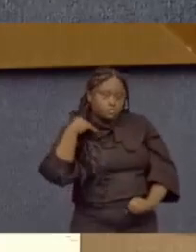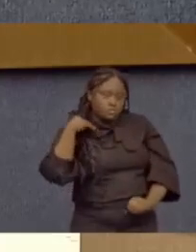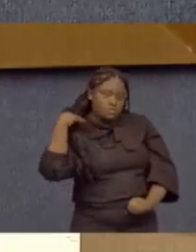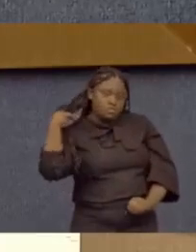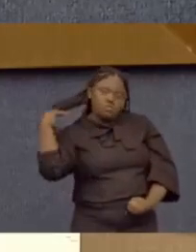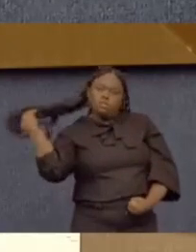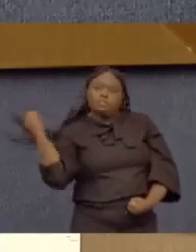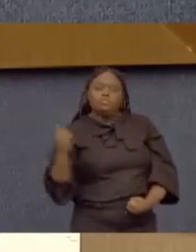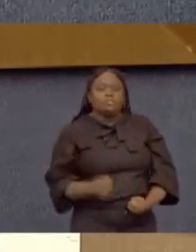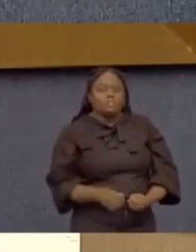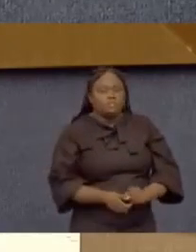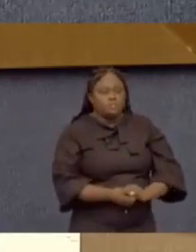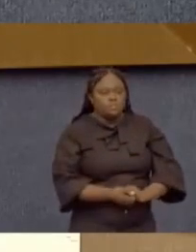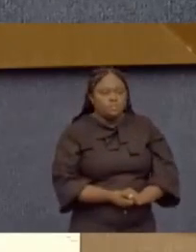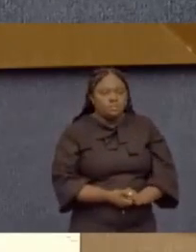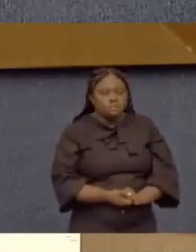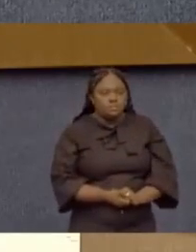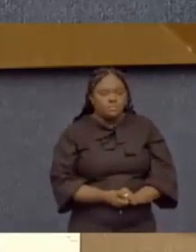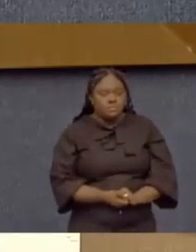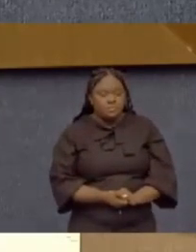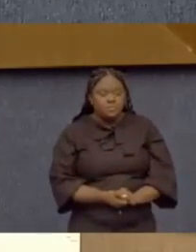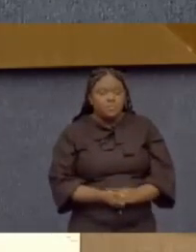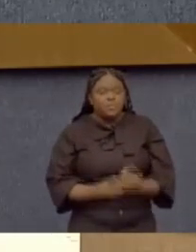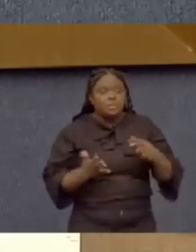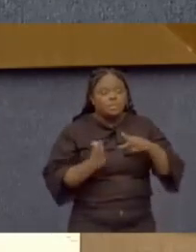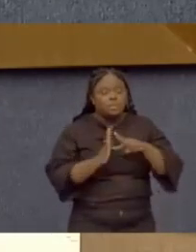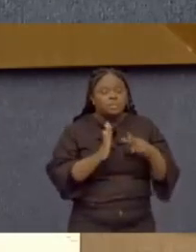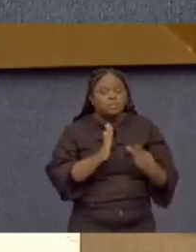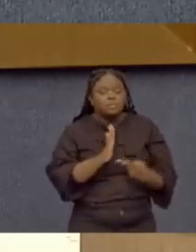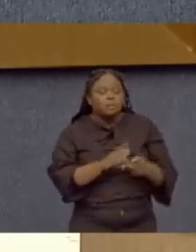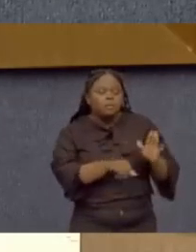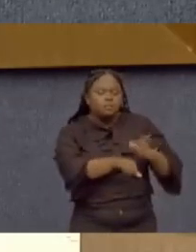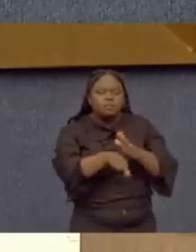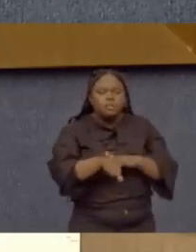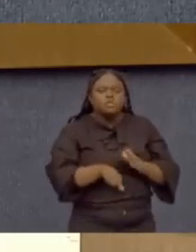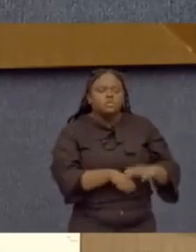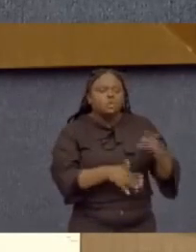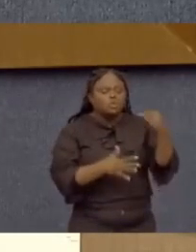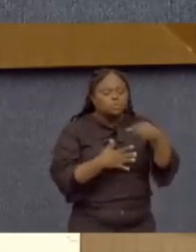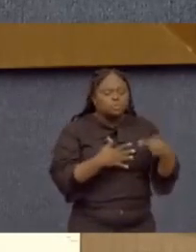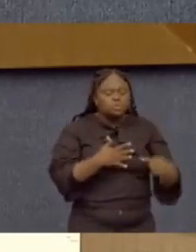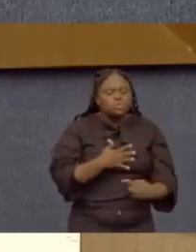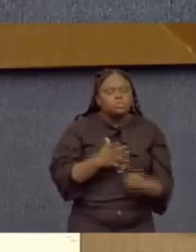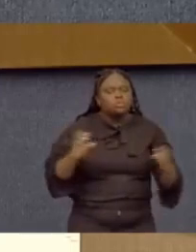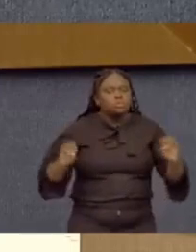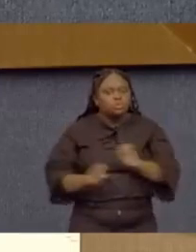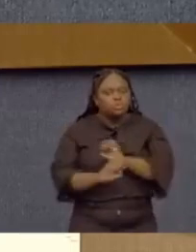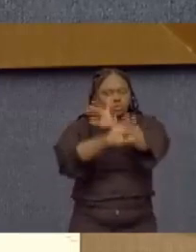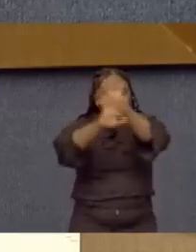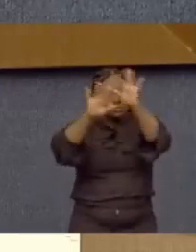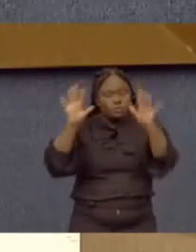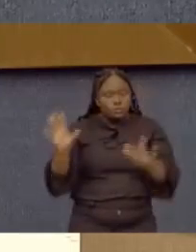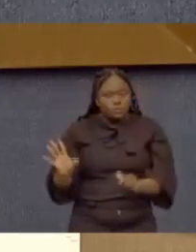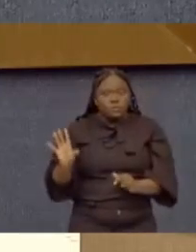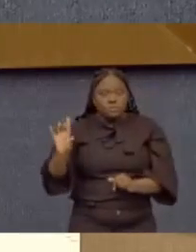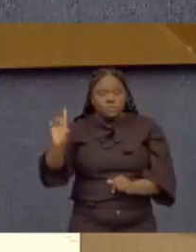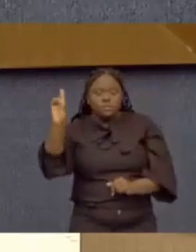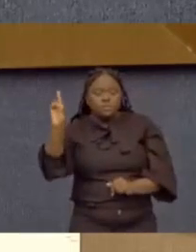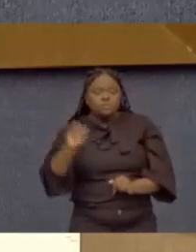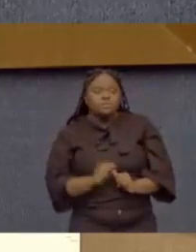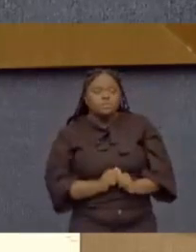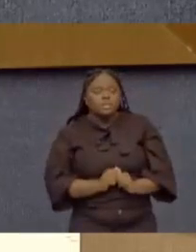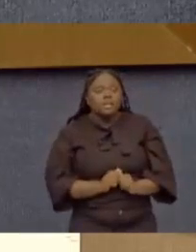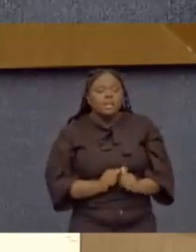Omnia in gloriam Dei facite, traduzindo: fazei tudo para a glória de Deus. Trata-se de um